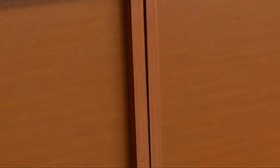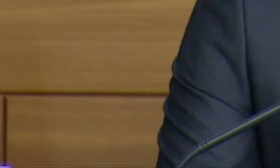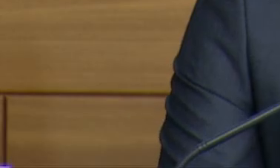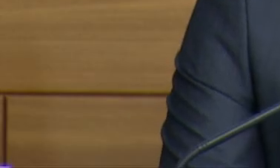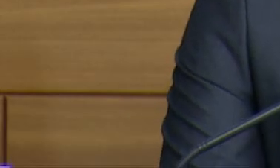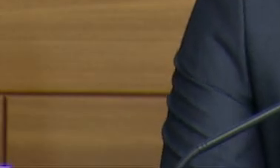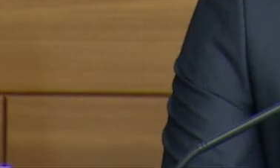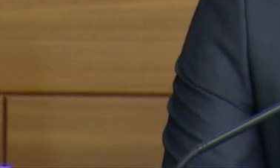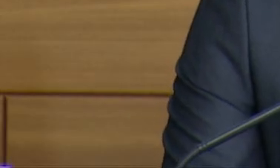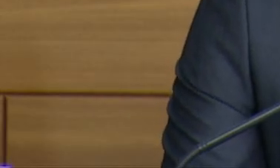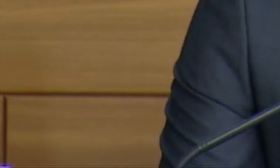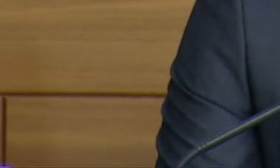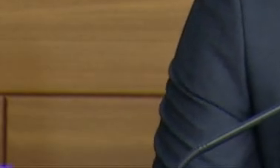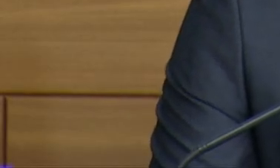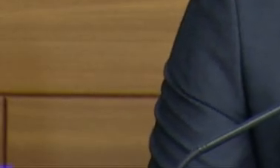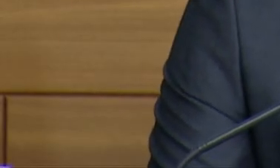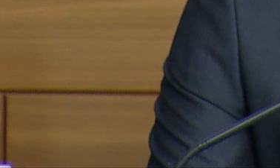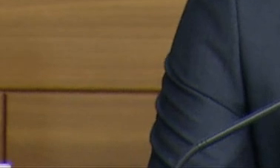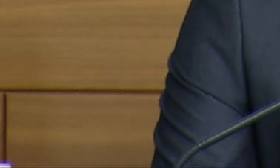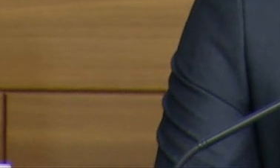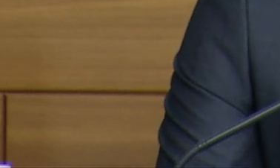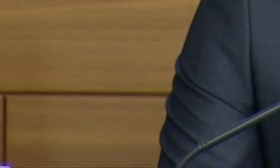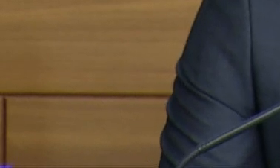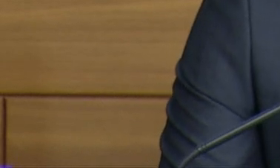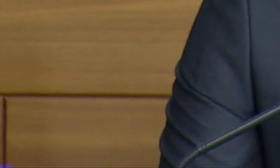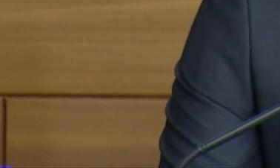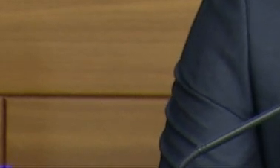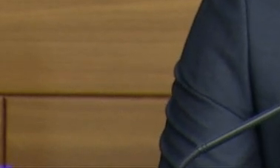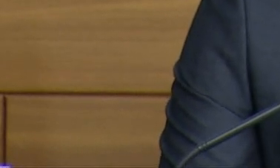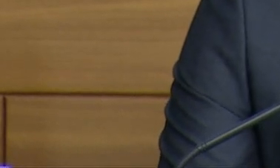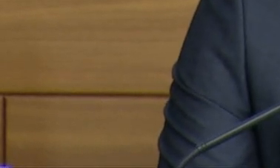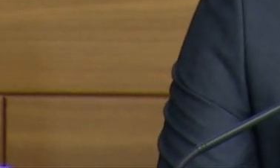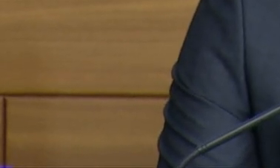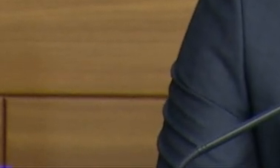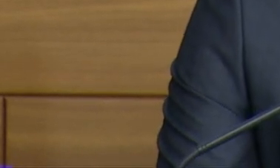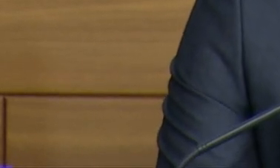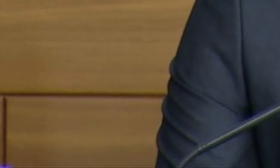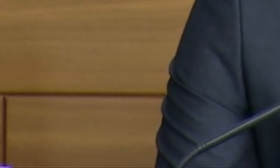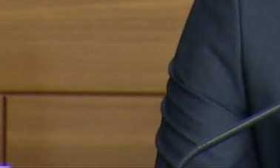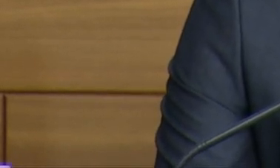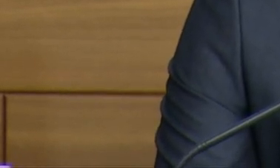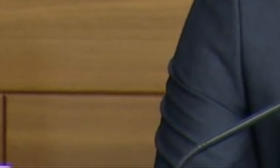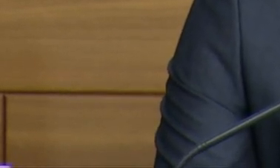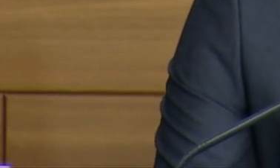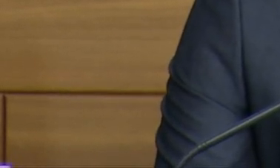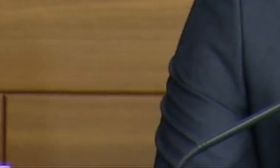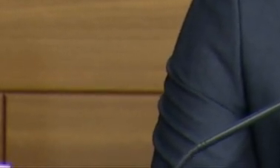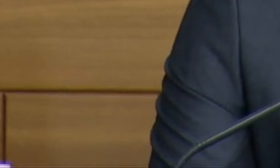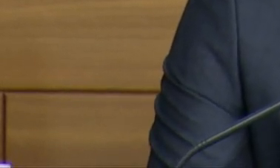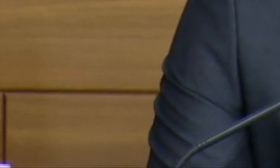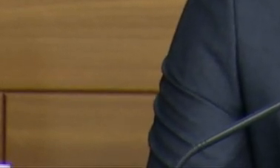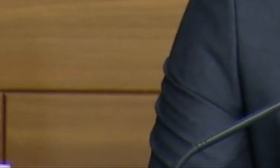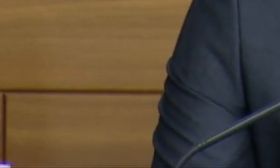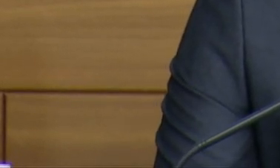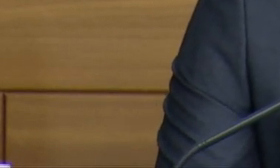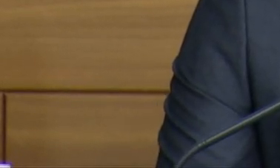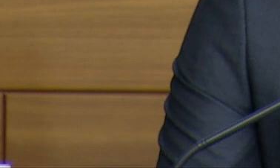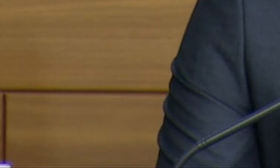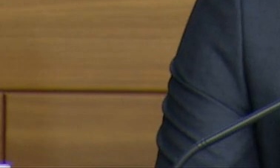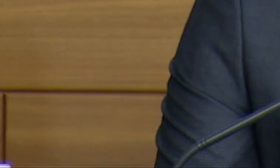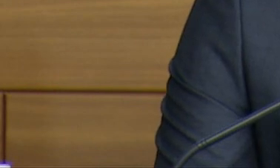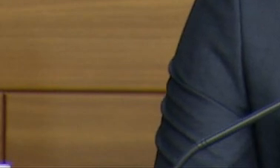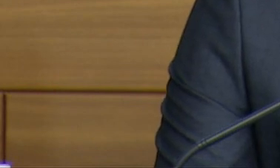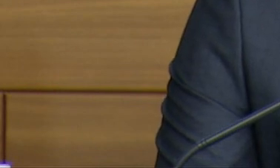digitais. Deus abençoe a nossa 24ª sessão ordinária. Expediente externo da sessão ordinária 24